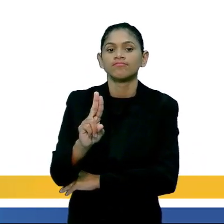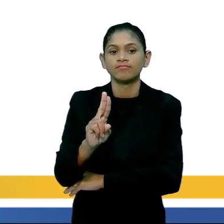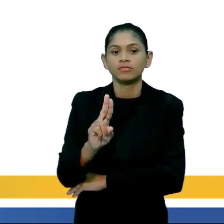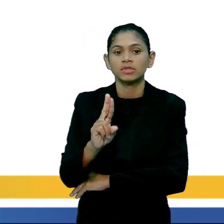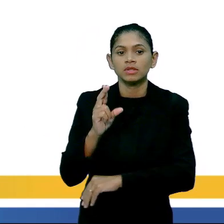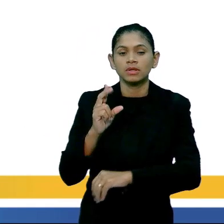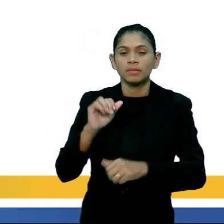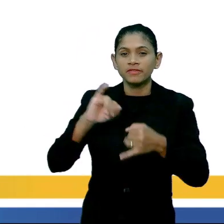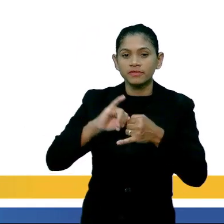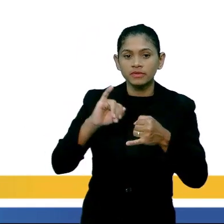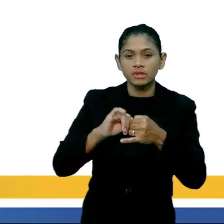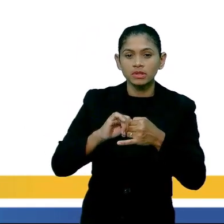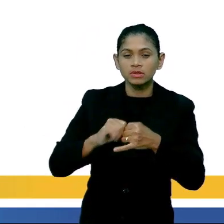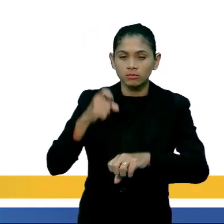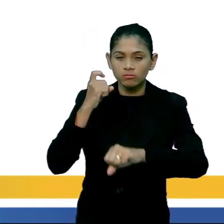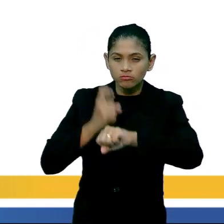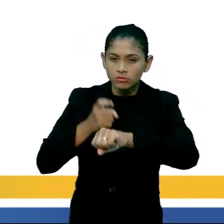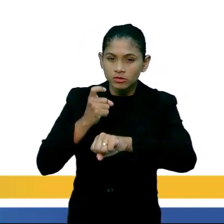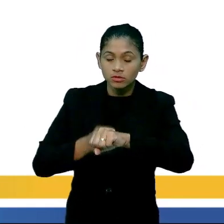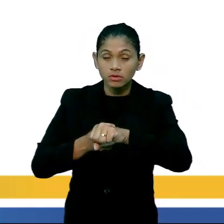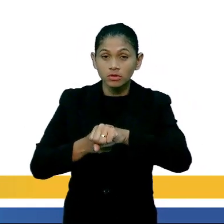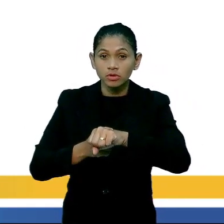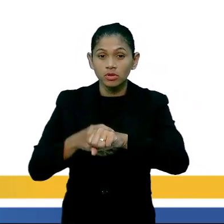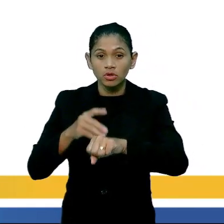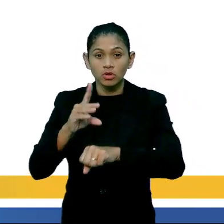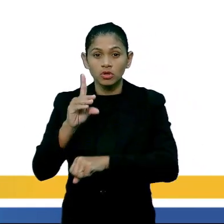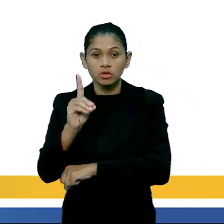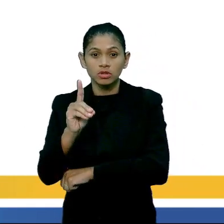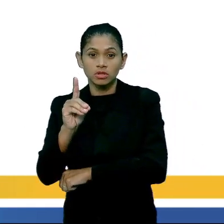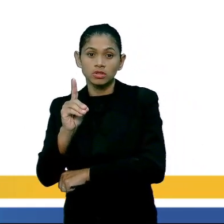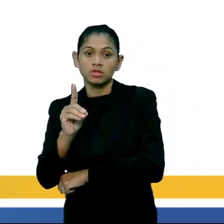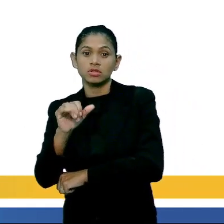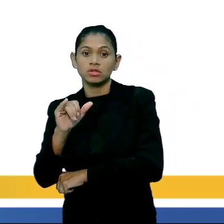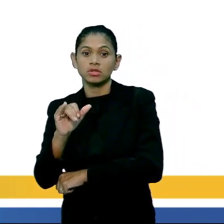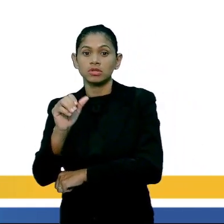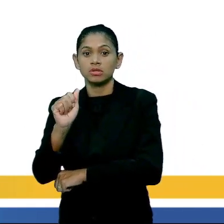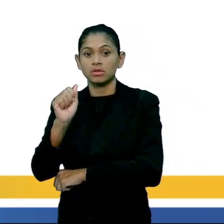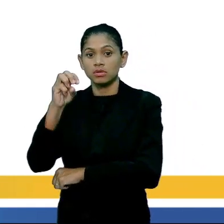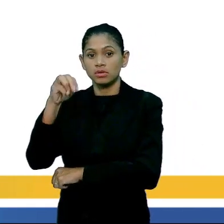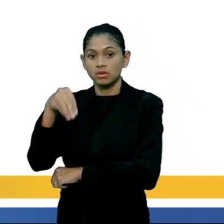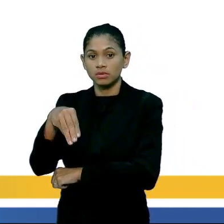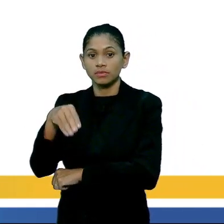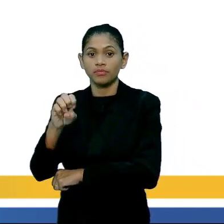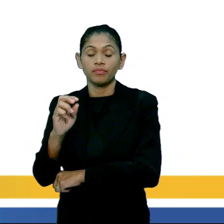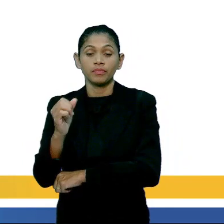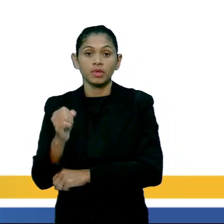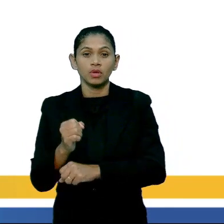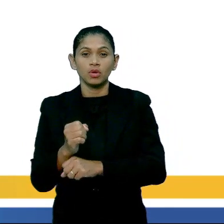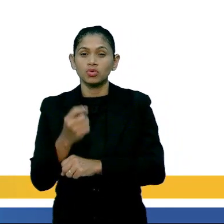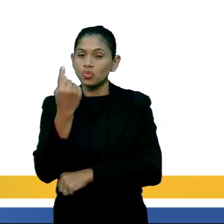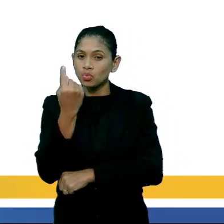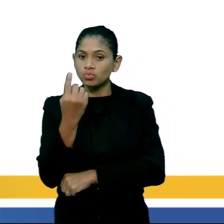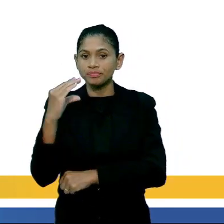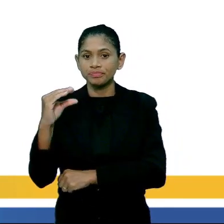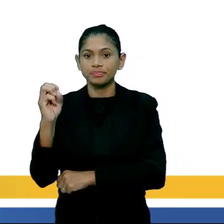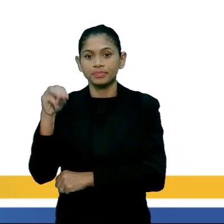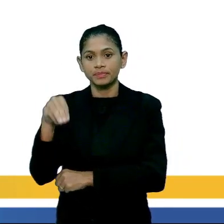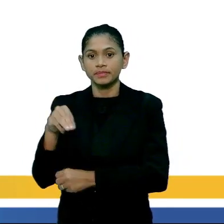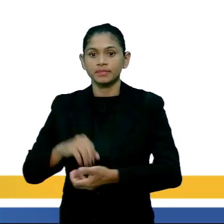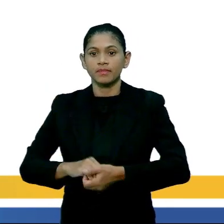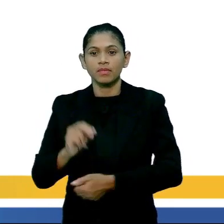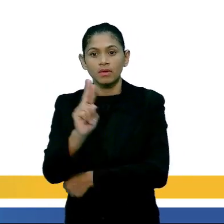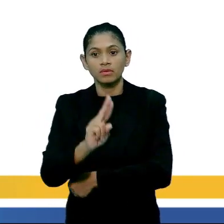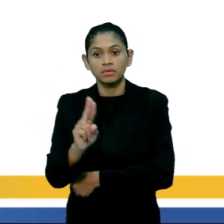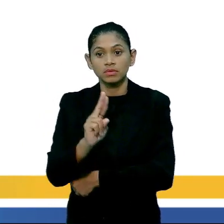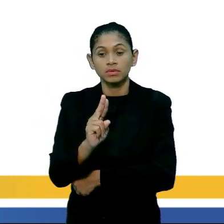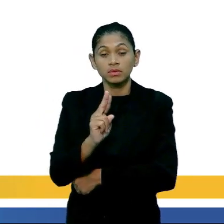com um diâmetro de 1 centímetro, a serem usadas para confeccionar rolamentos. Para estimar a